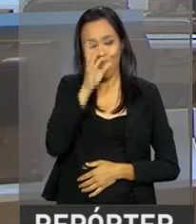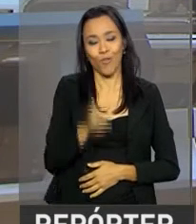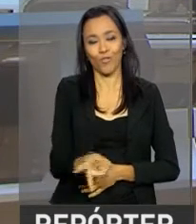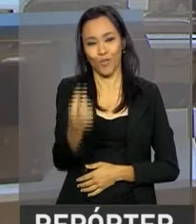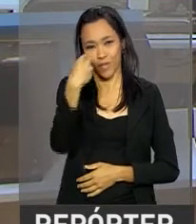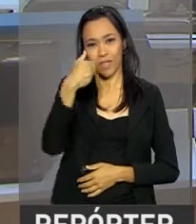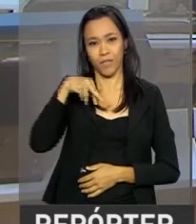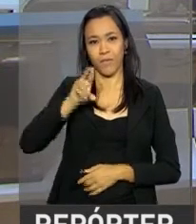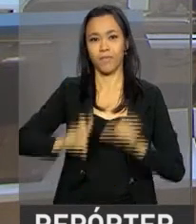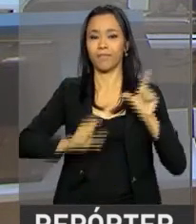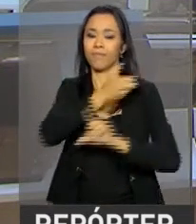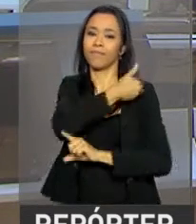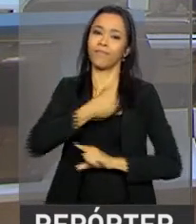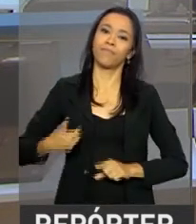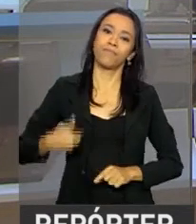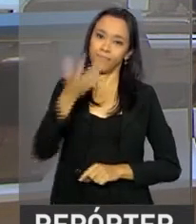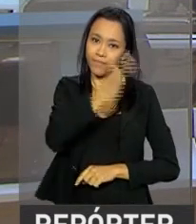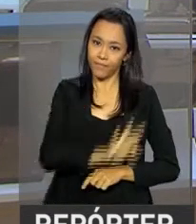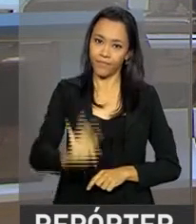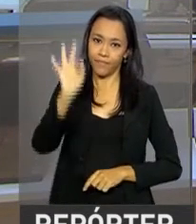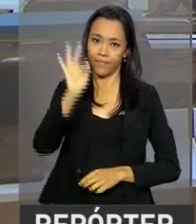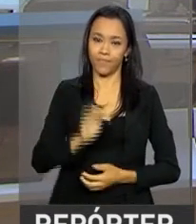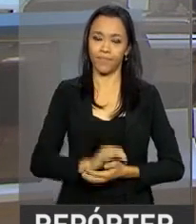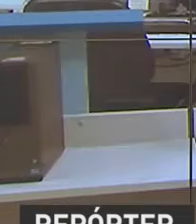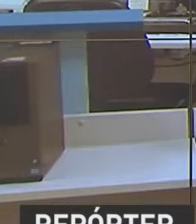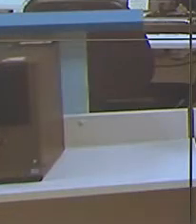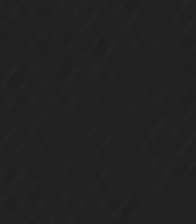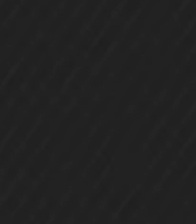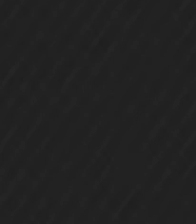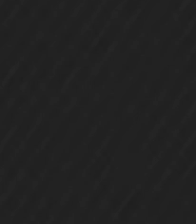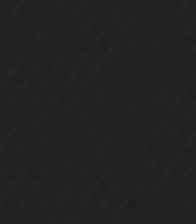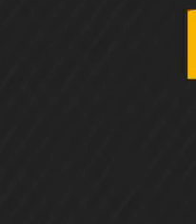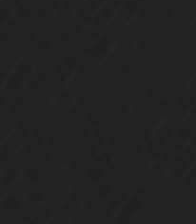a gente aqui na tv nbr a tv do governo federal